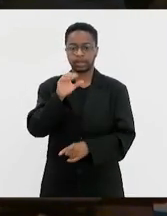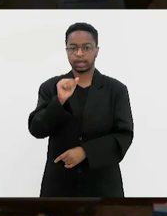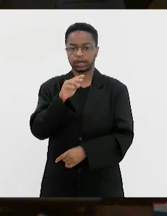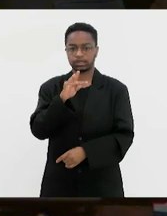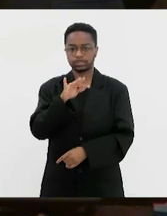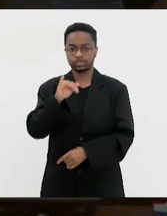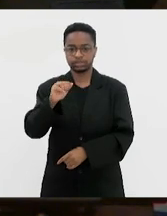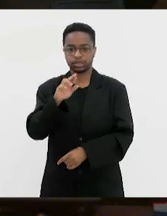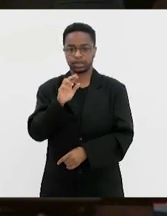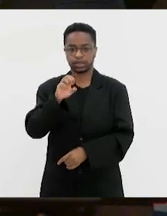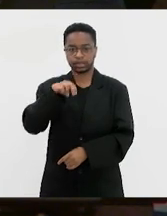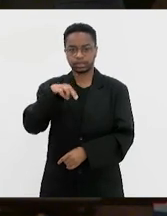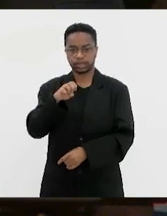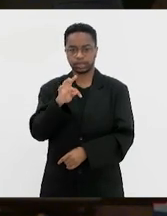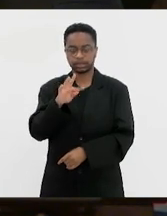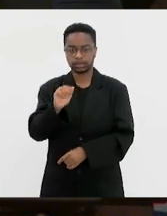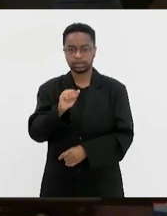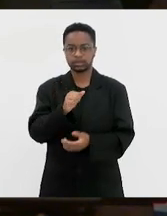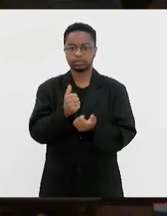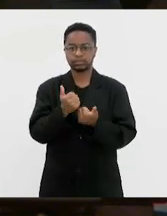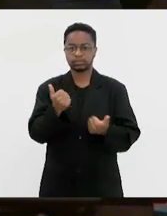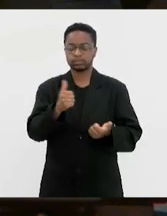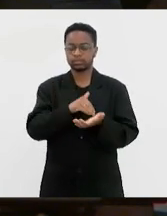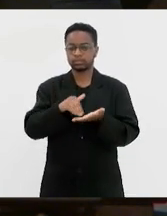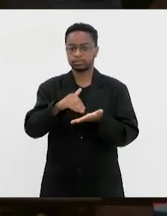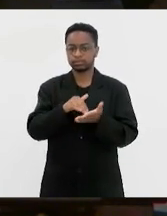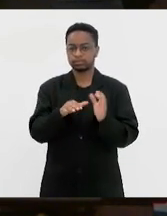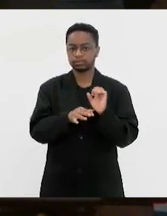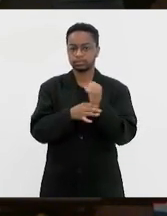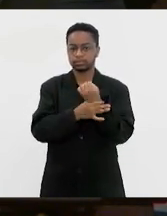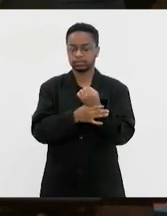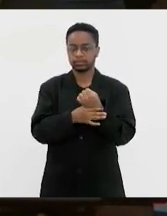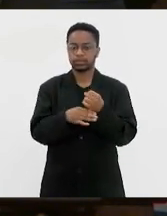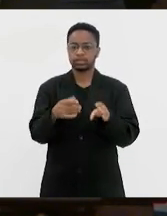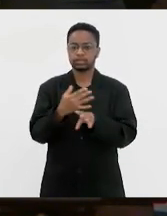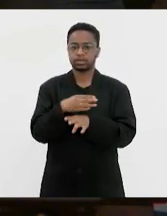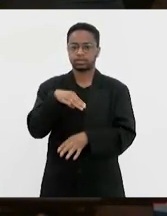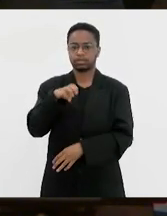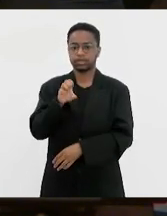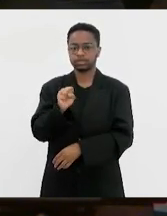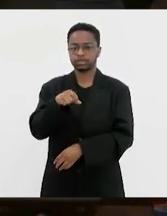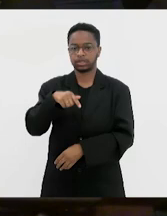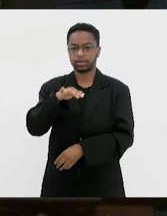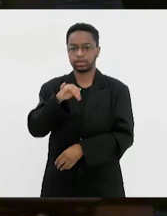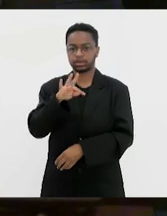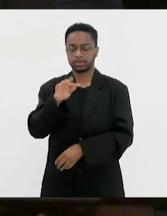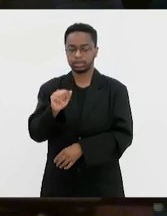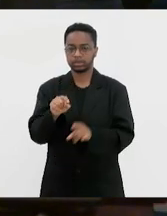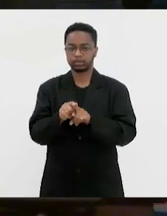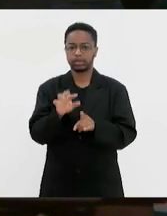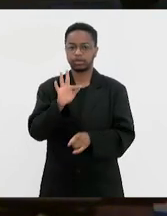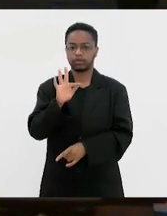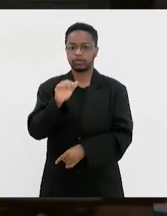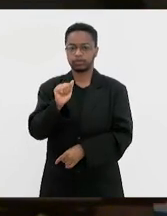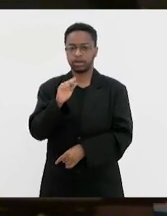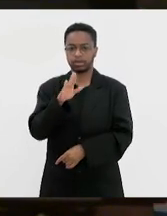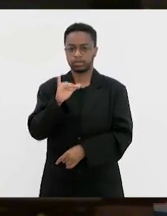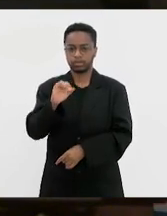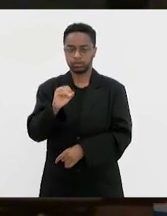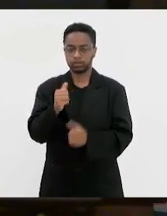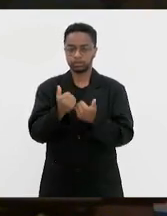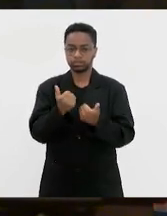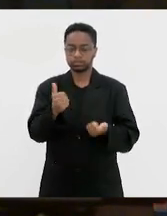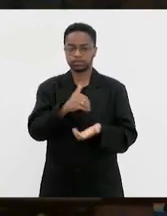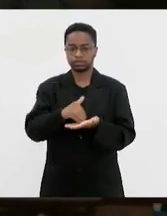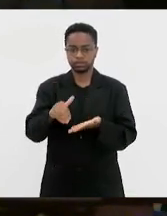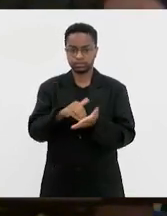Renata Paranhos, subsecretária de Segurança do município de Mesquita. Fábio Fraga virou subsecretário de Segurança do município de